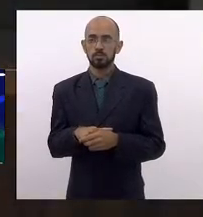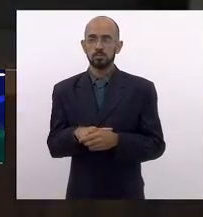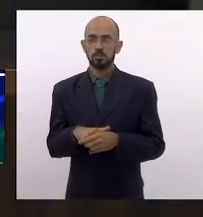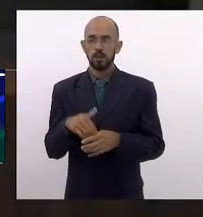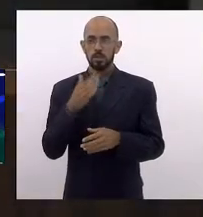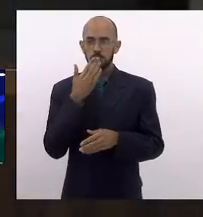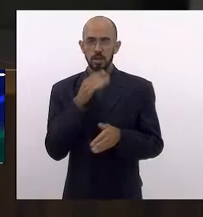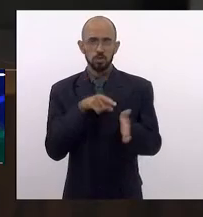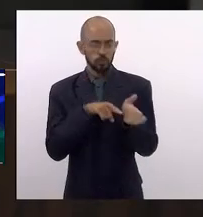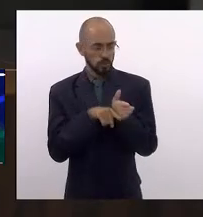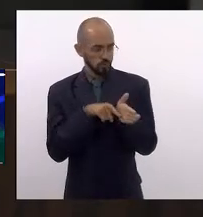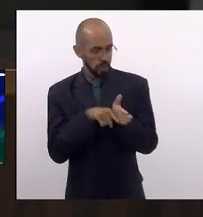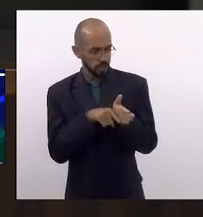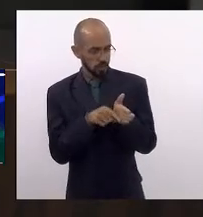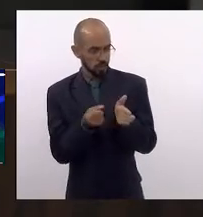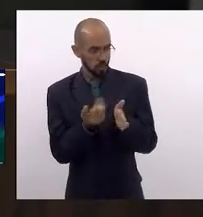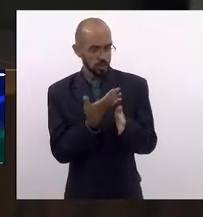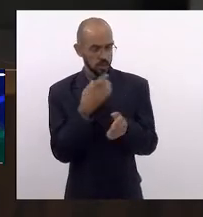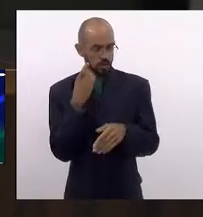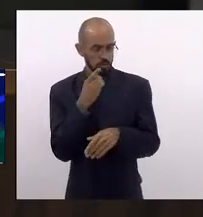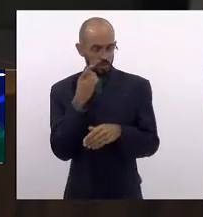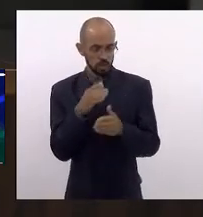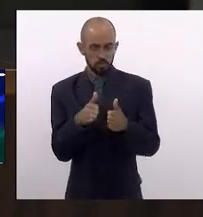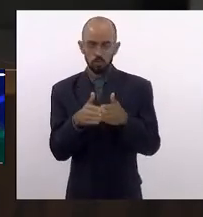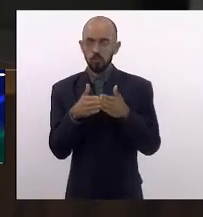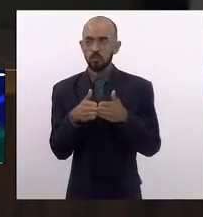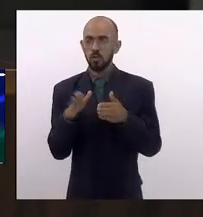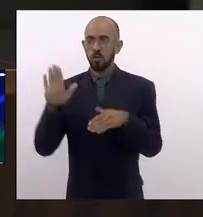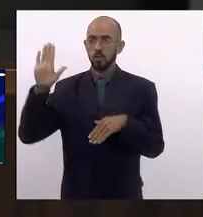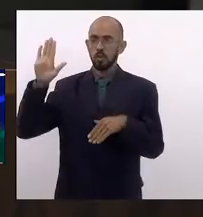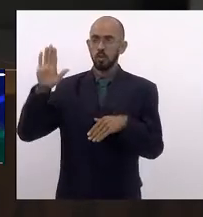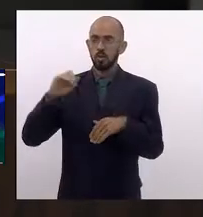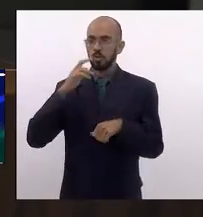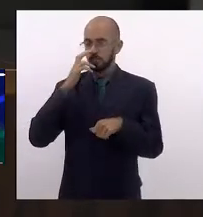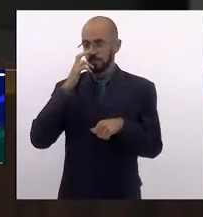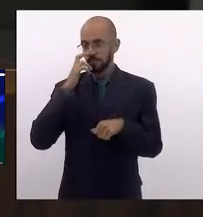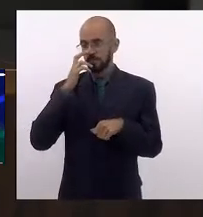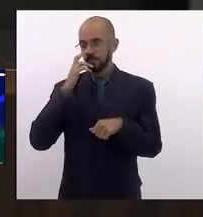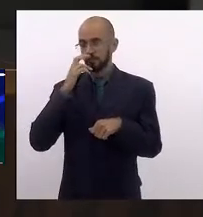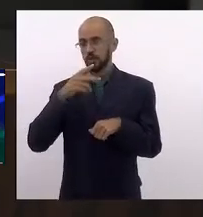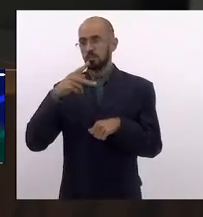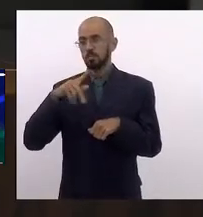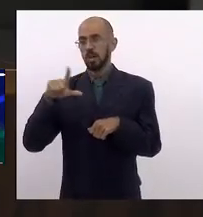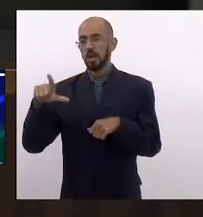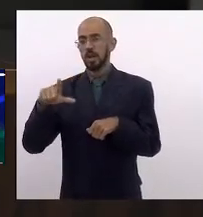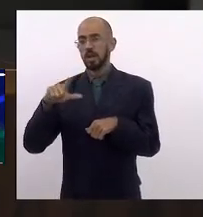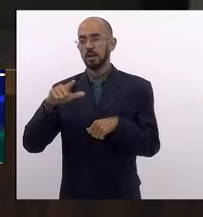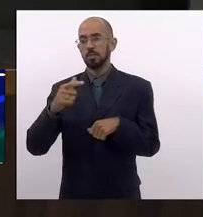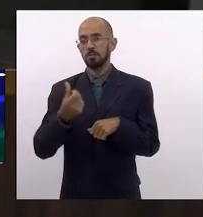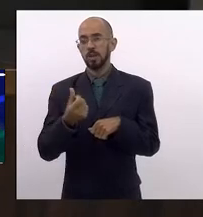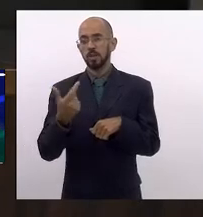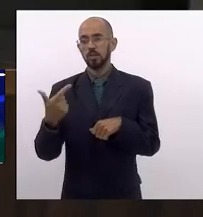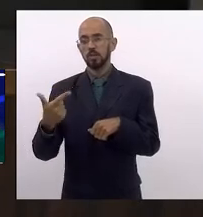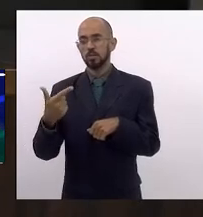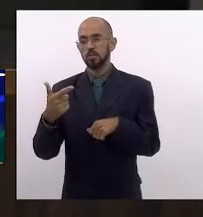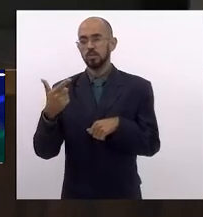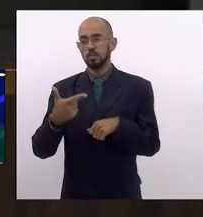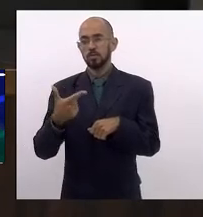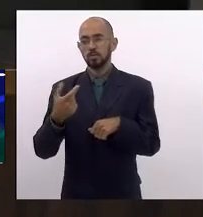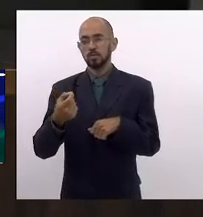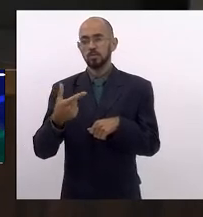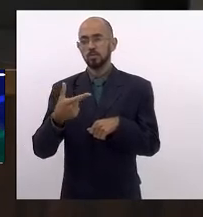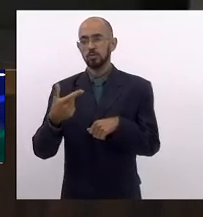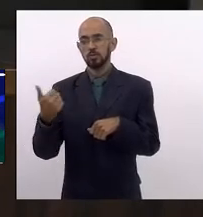couro o projeto de decreto legislativo número 6 12 e 21 sei onde que é a prova várias